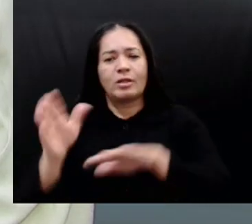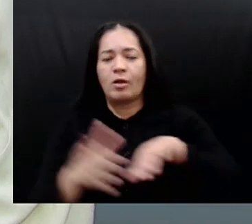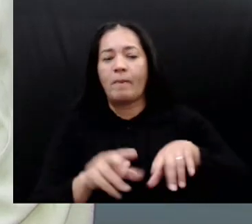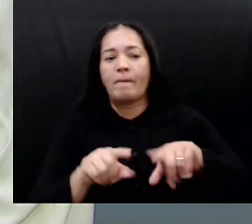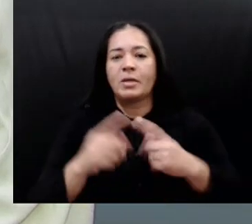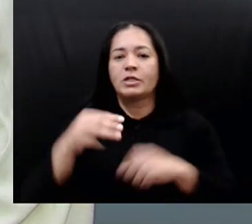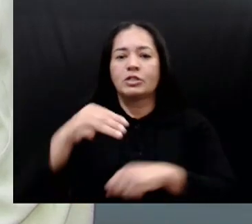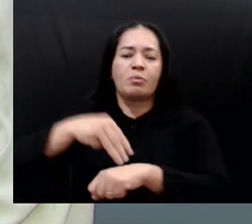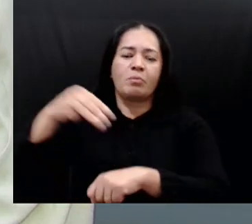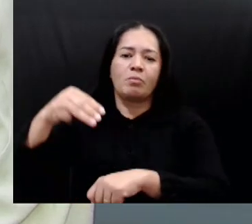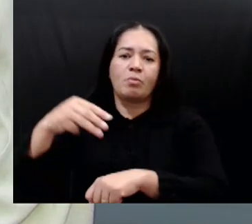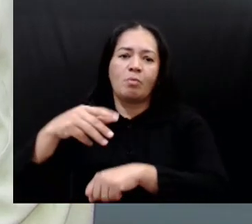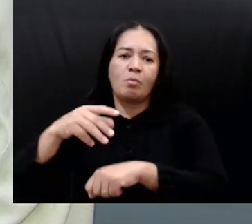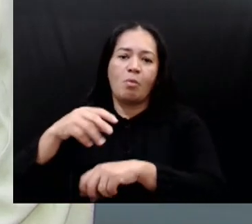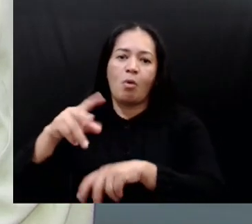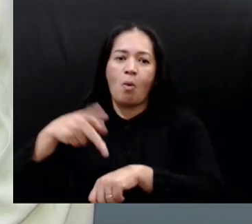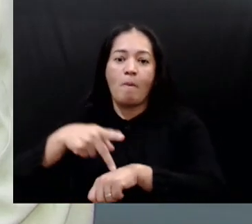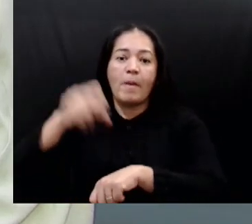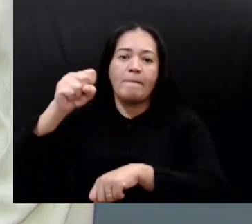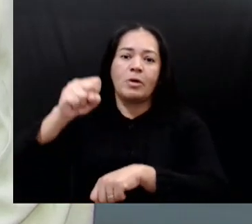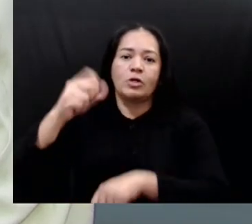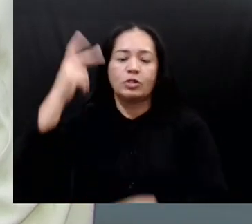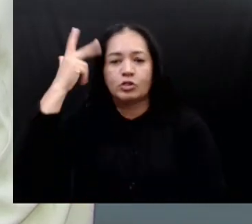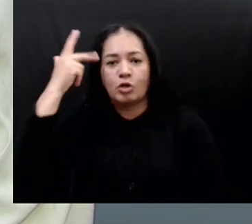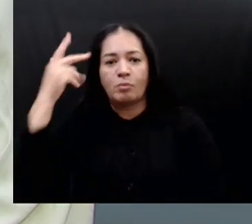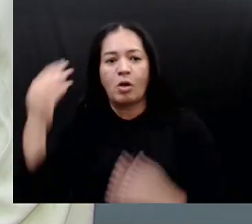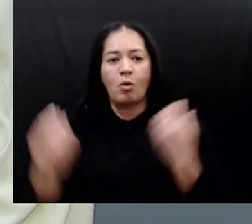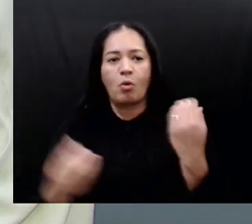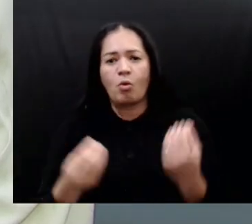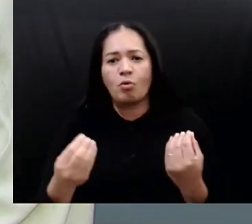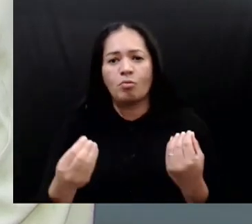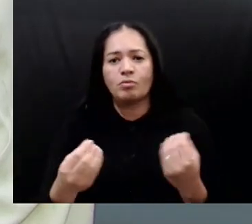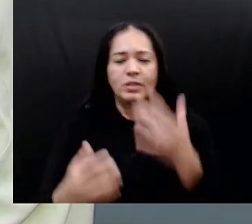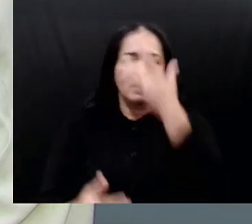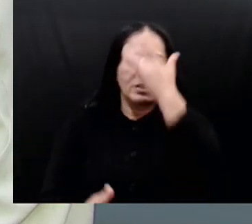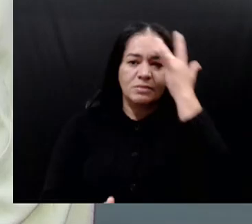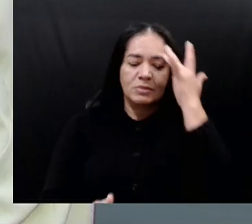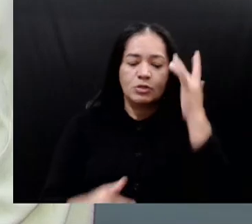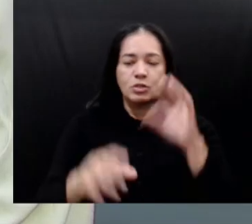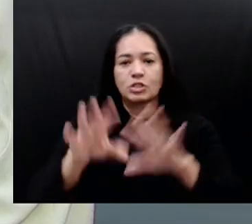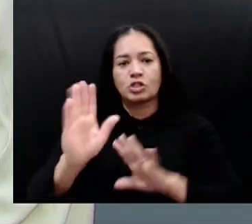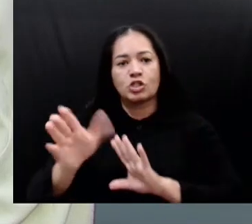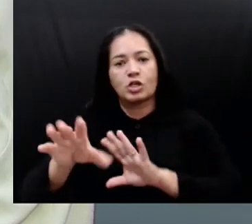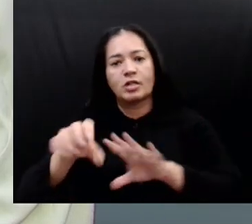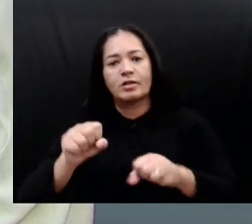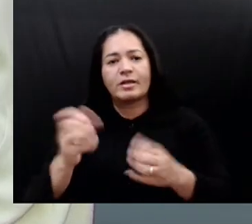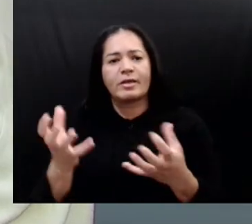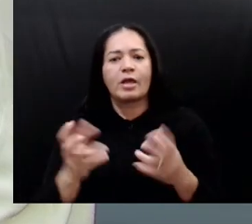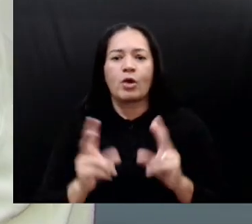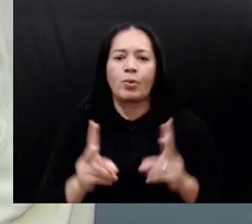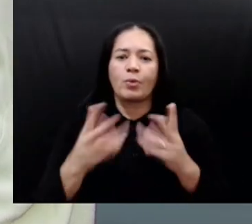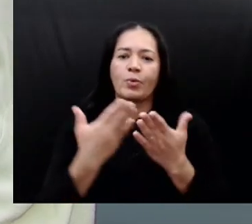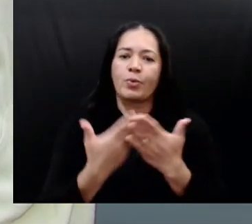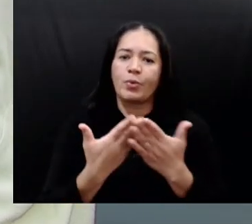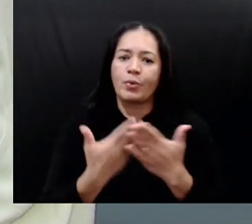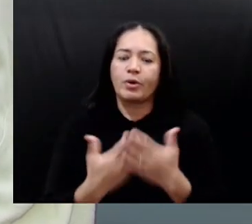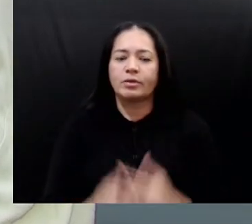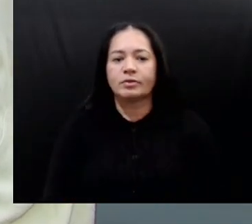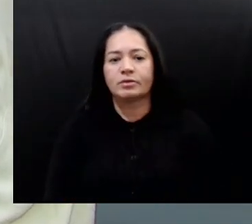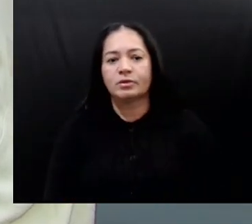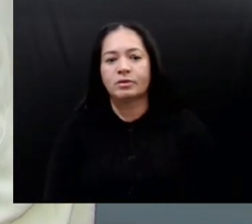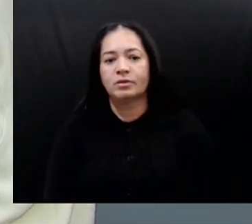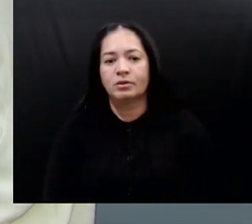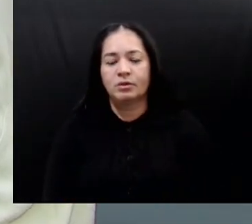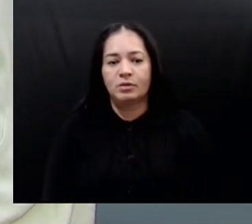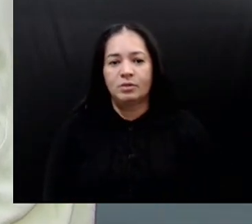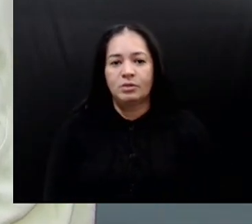também o mestrado e o doutorado para as pessoas que se formam e queiram continuar aí, dar continuidade aos estudos? Olha, em média,